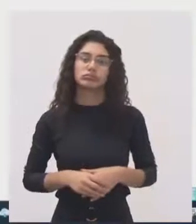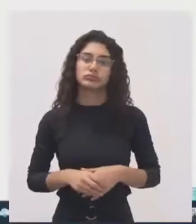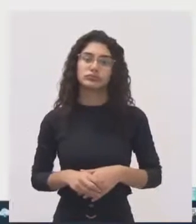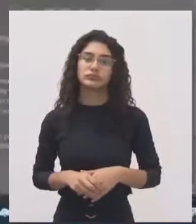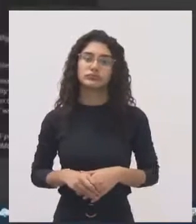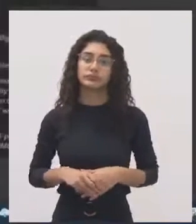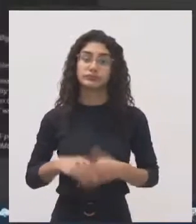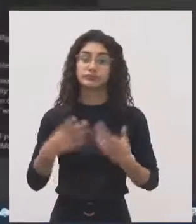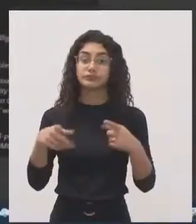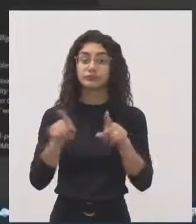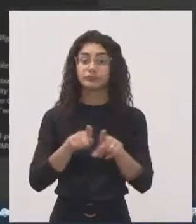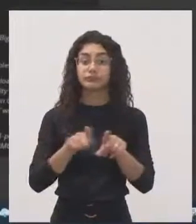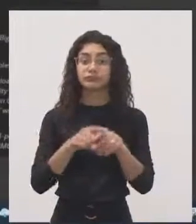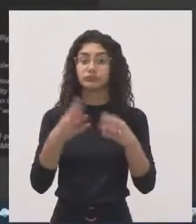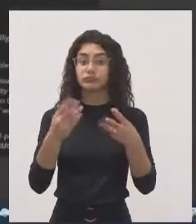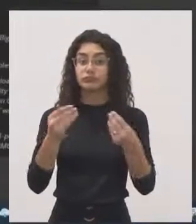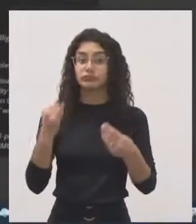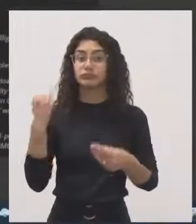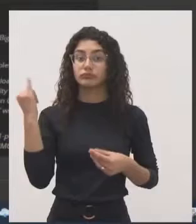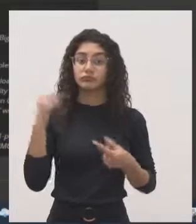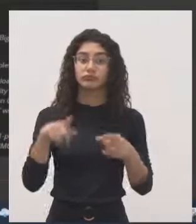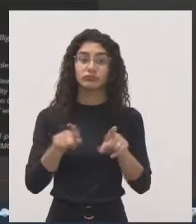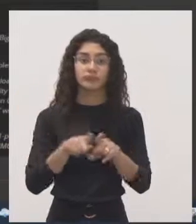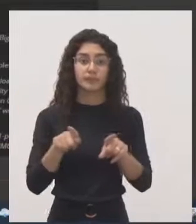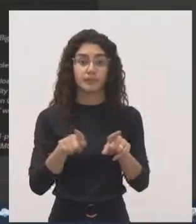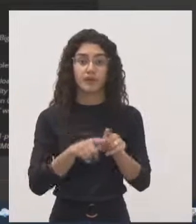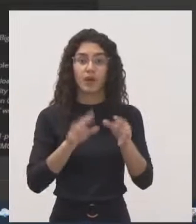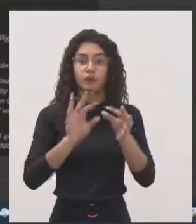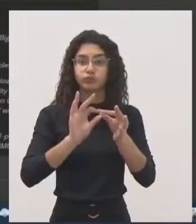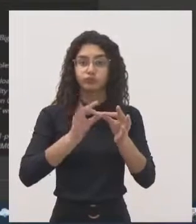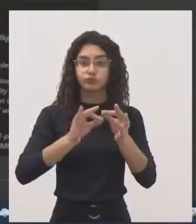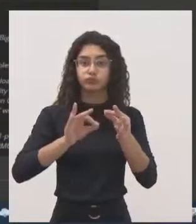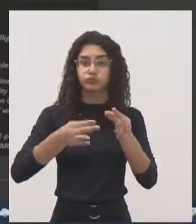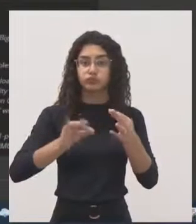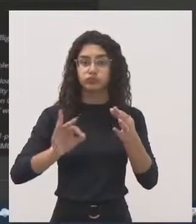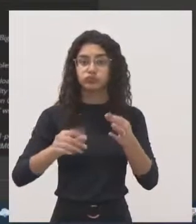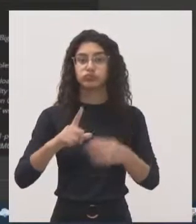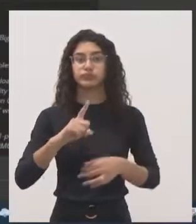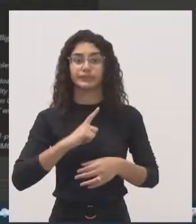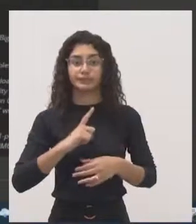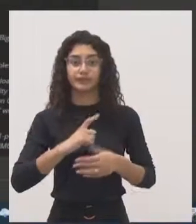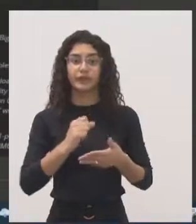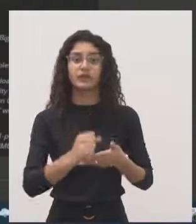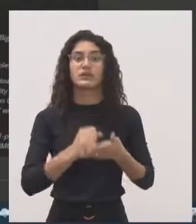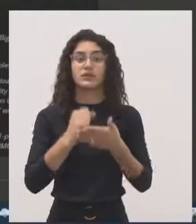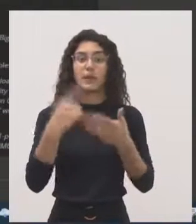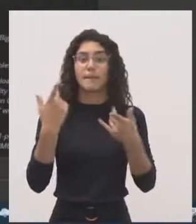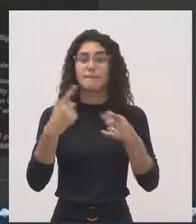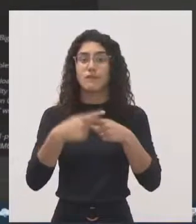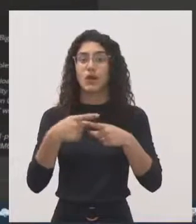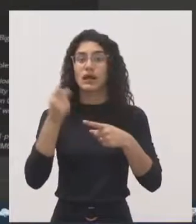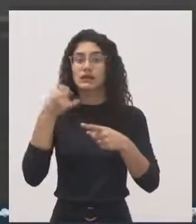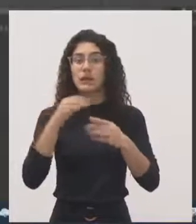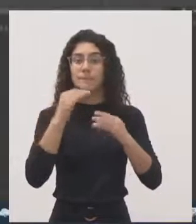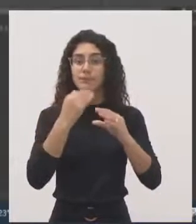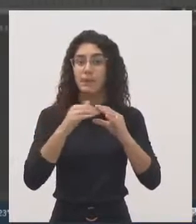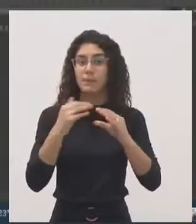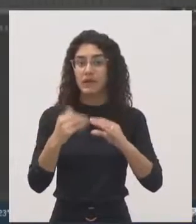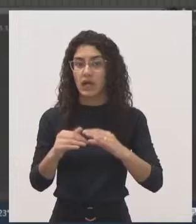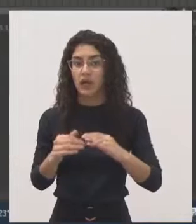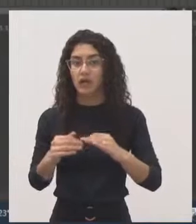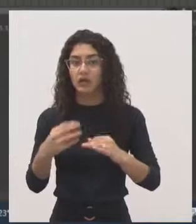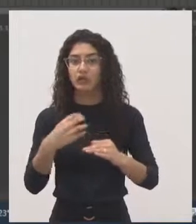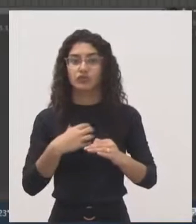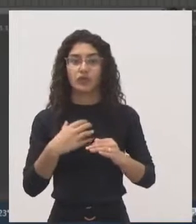E também é importante ficar atento também à extensão que você vai salvar, né? Porque se você mandar numa extensão que as